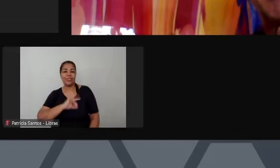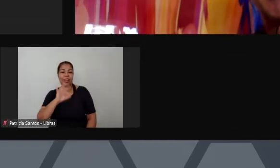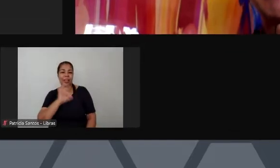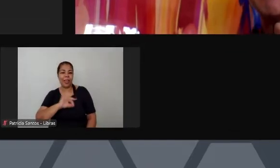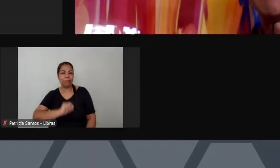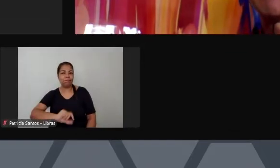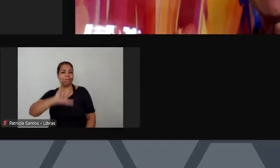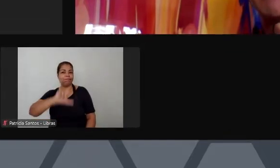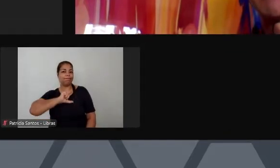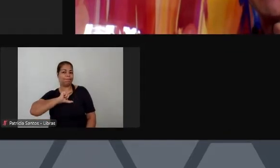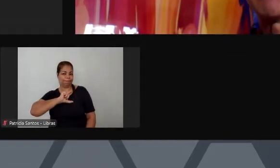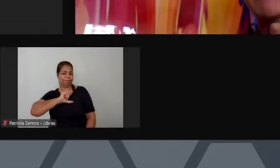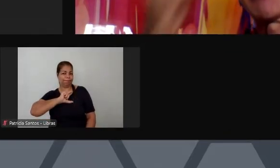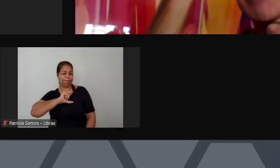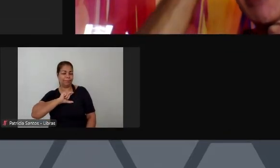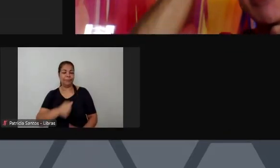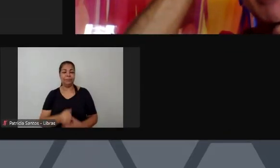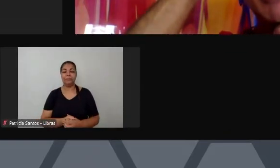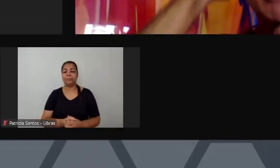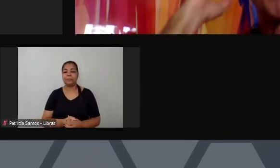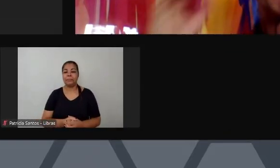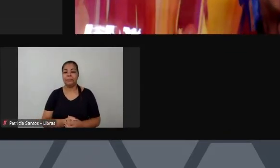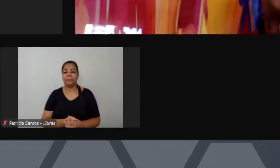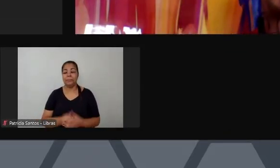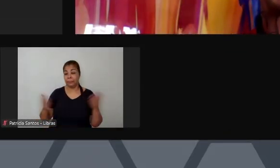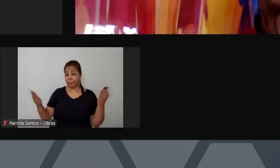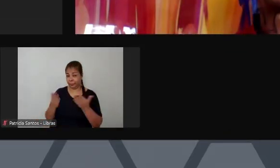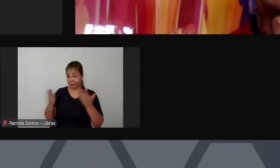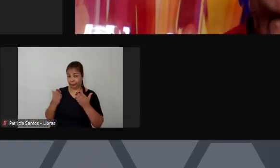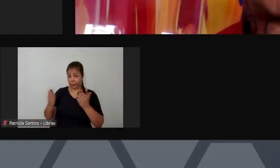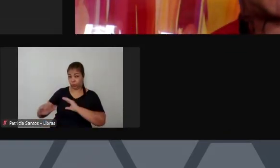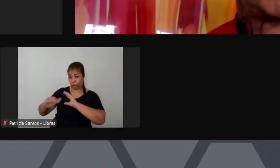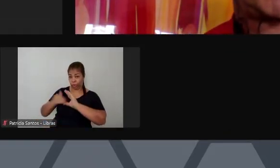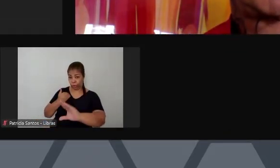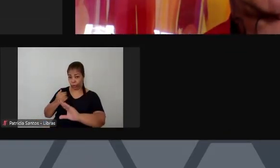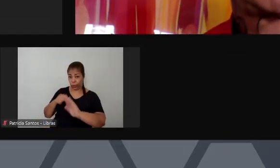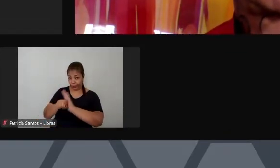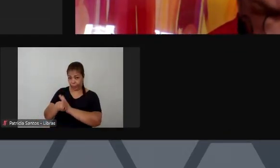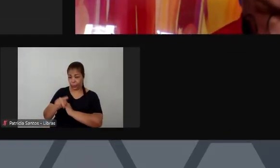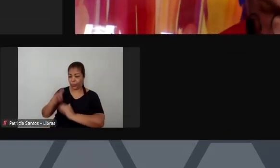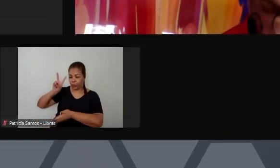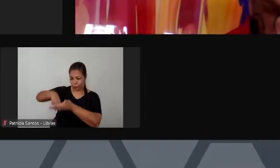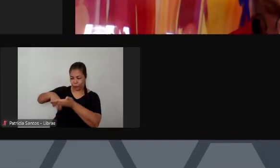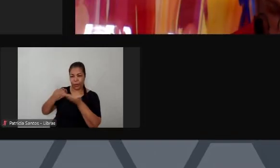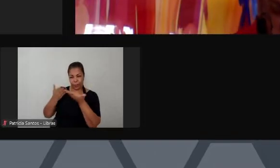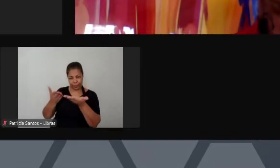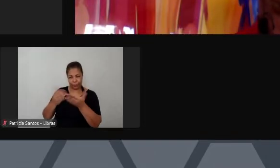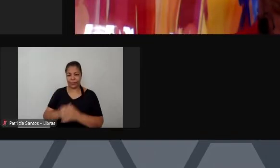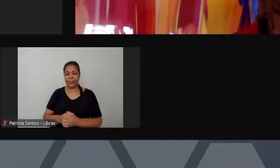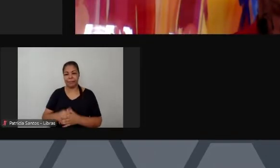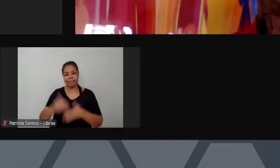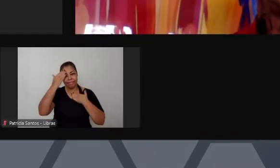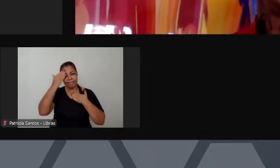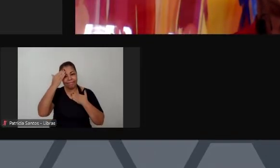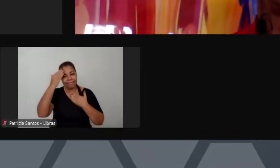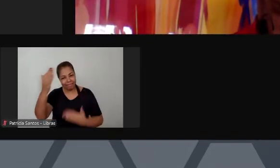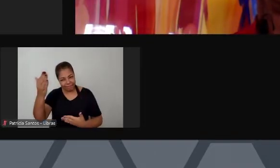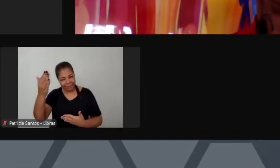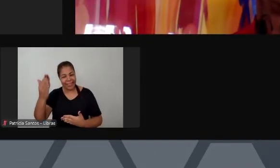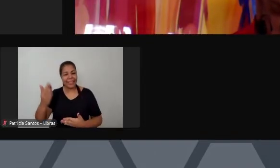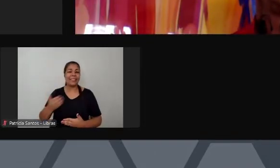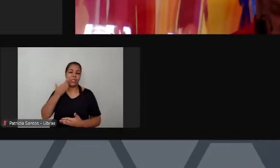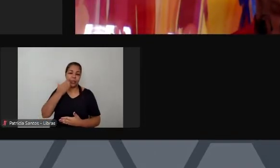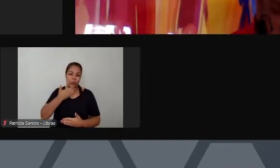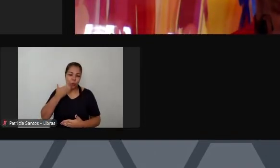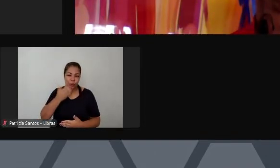Bruno chegou uma questão aqui vou ler para você é agradecer a fala do Bruno faz manso